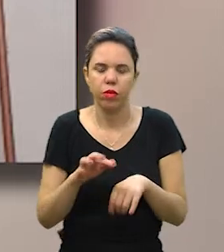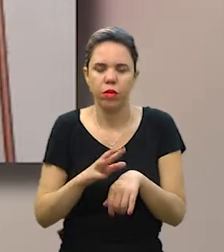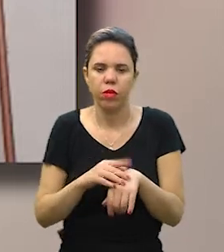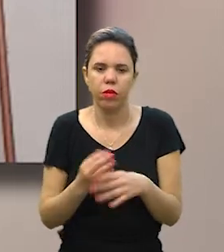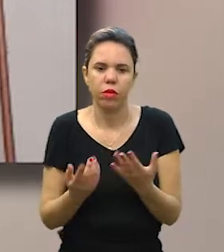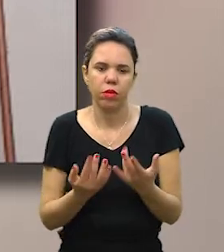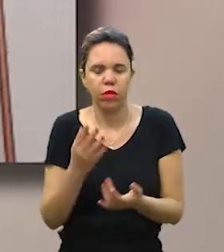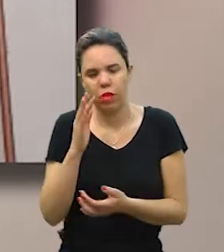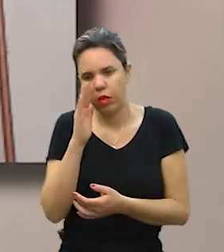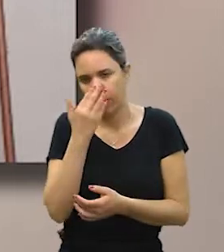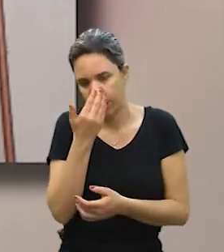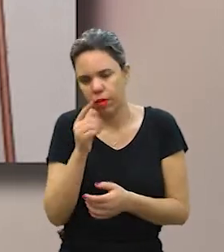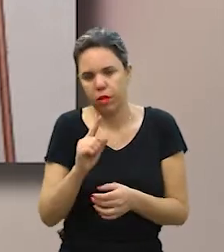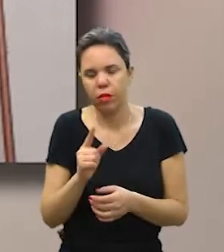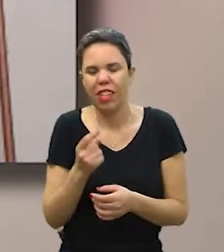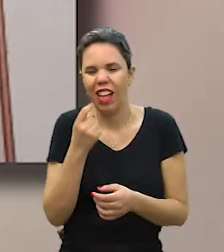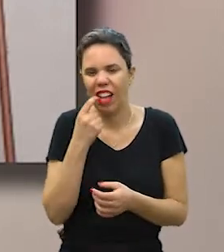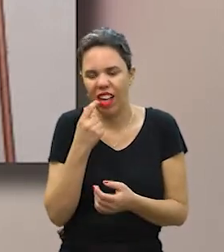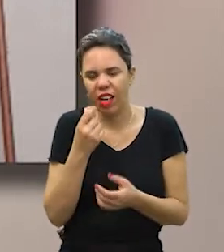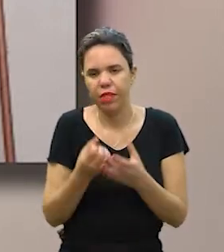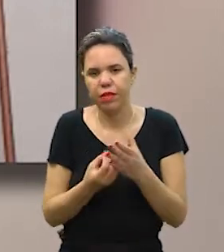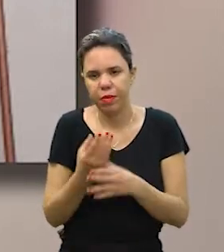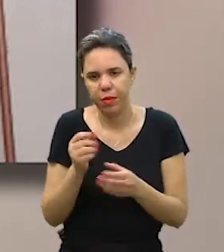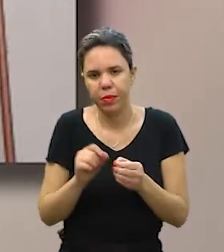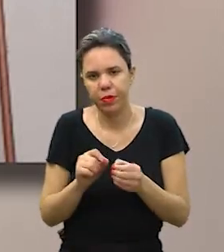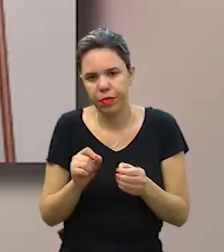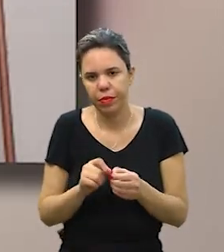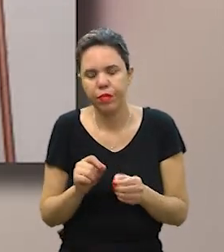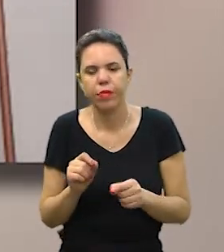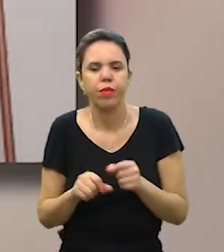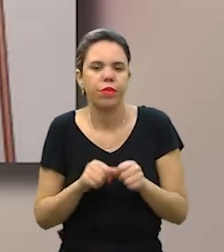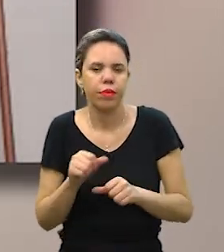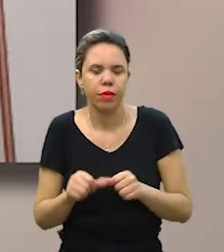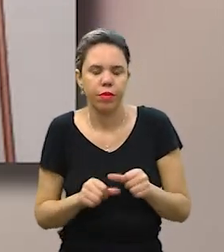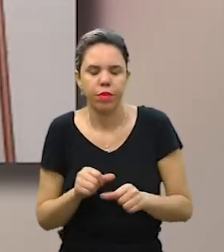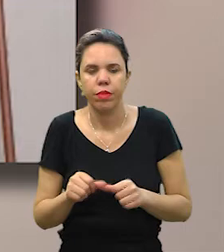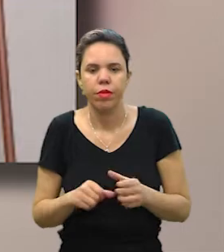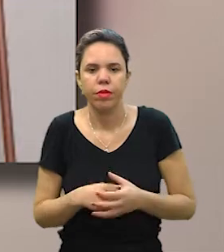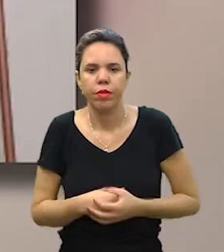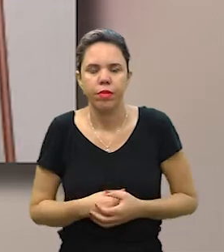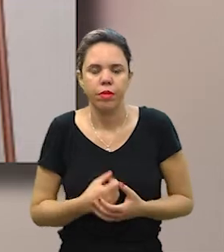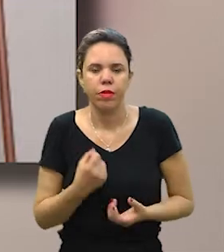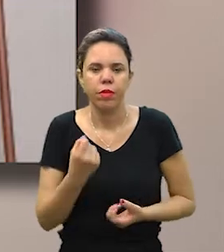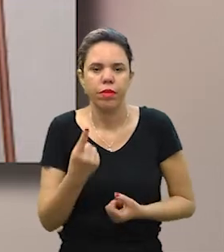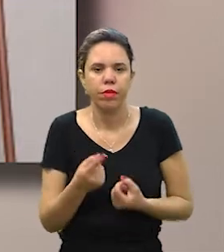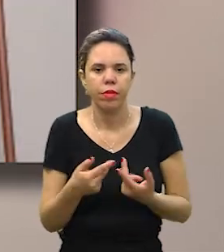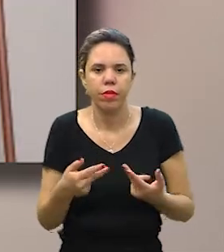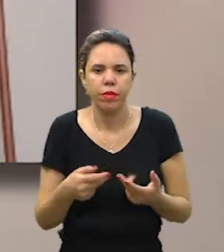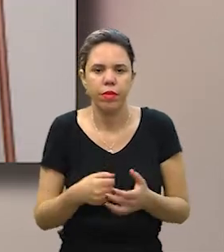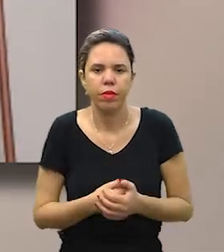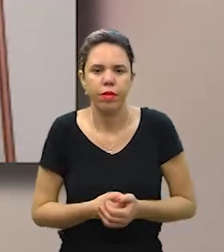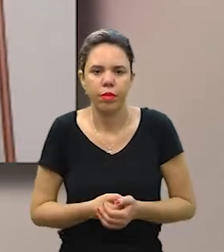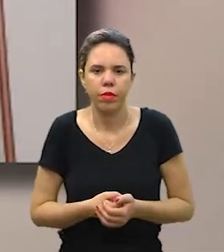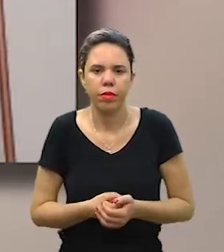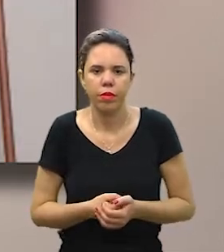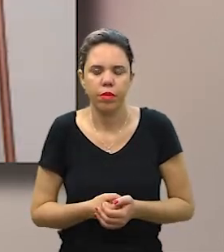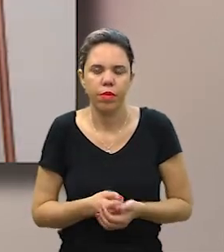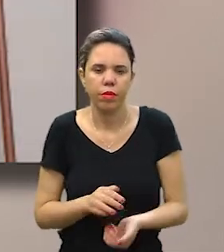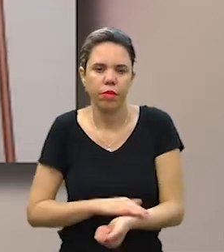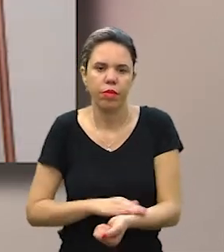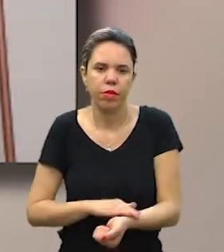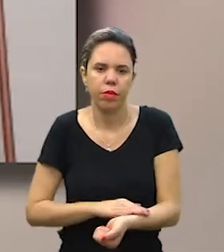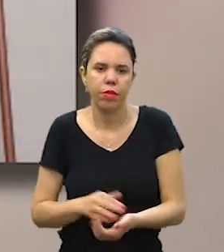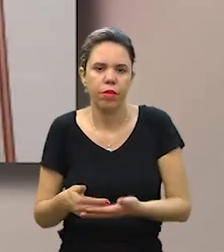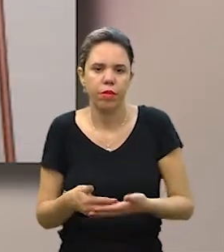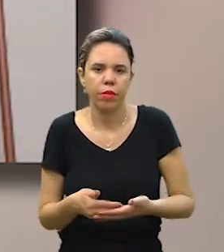assadura. A dentição ela vai alterar algumas questões de